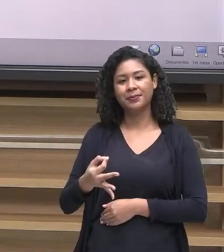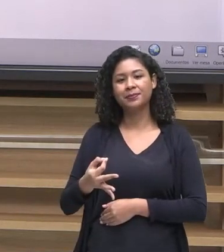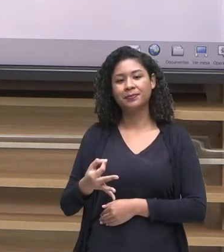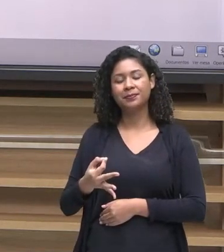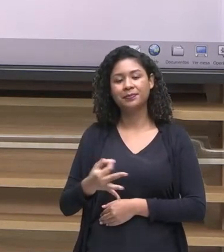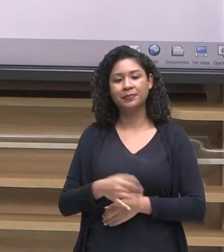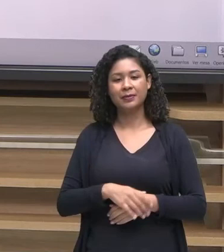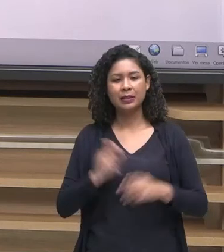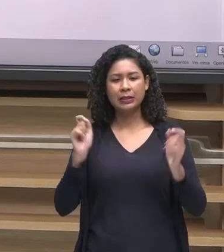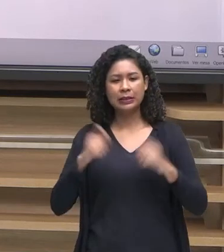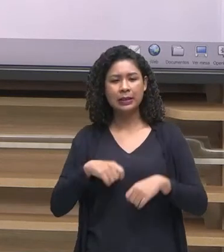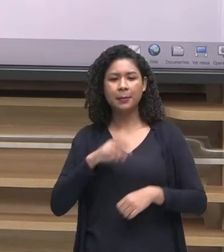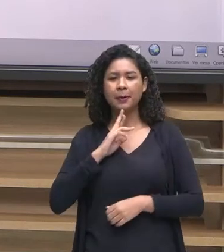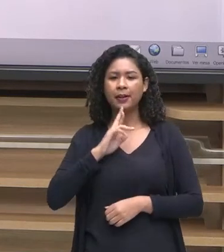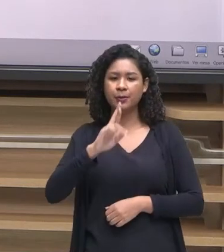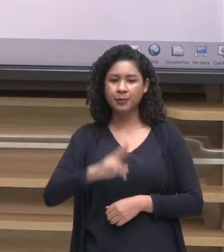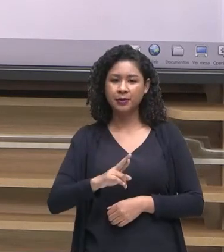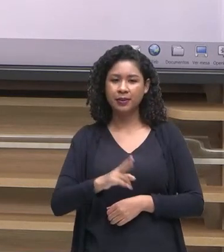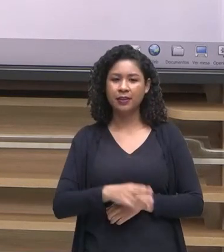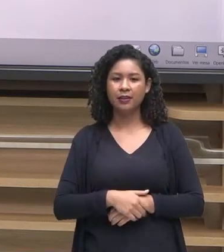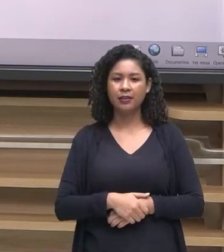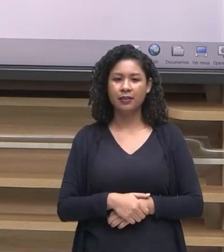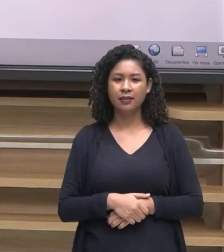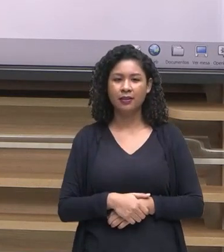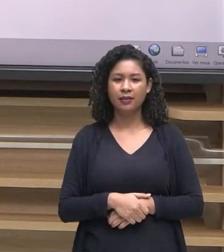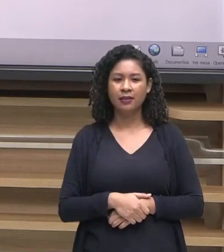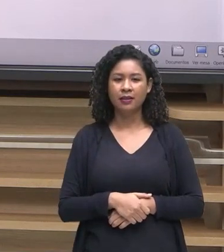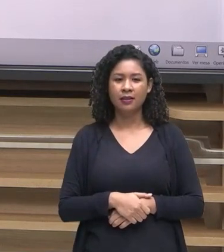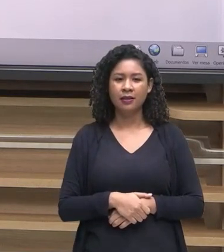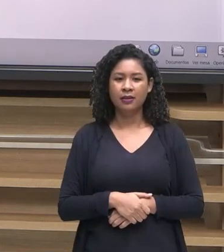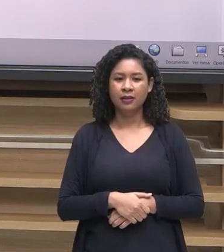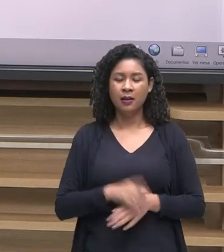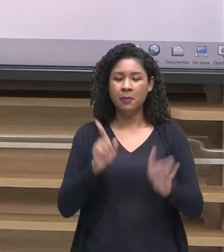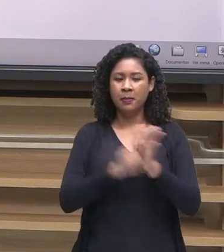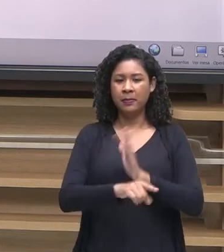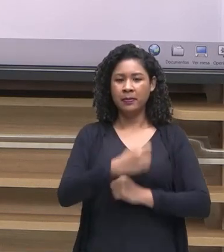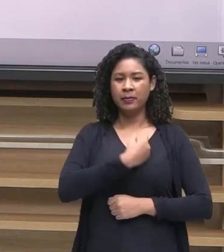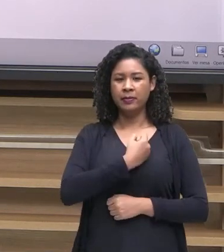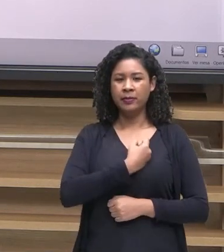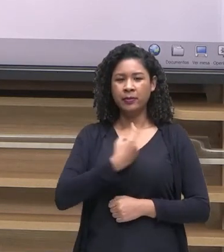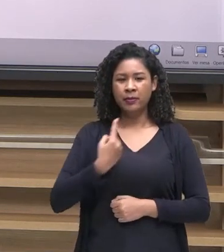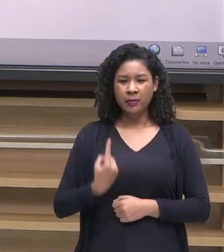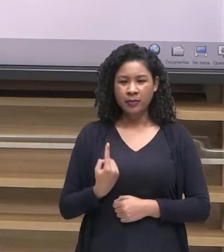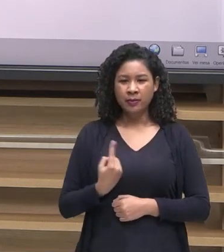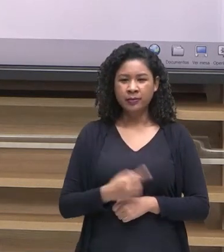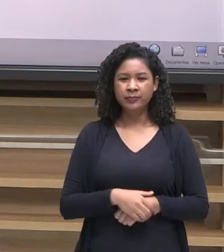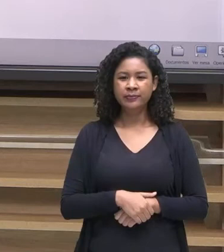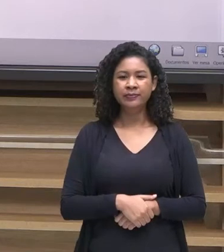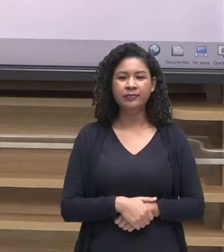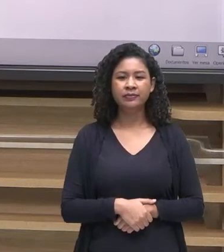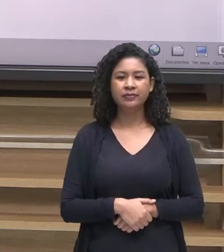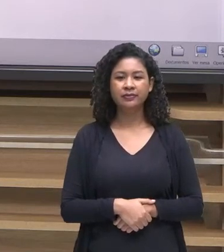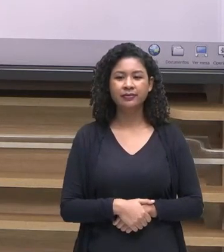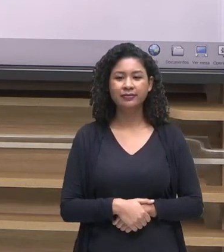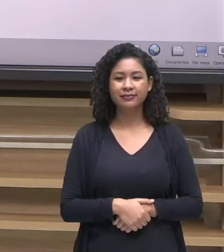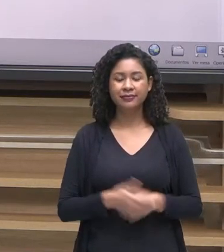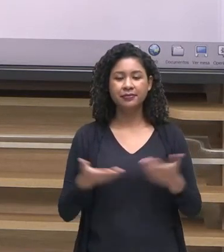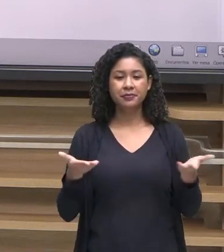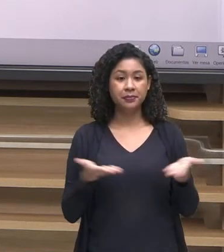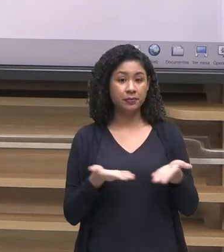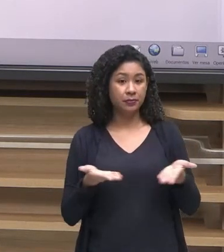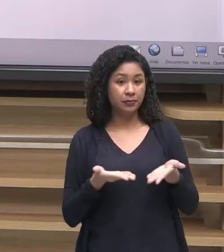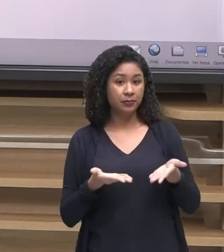assim podemos tecer a partir da questão número 1, né? Agora vamos